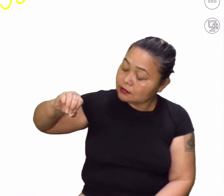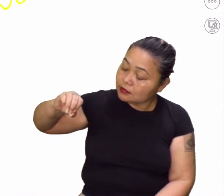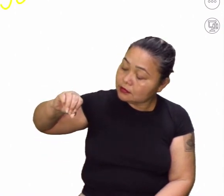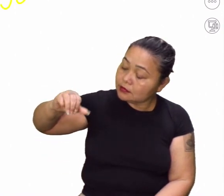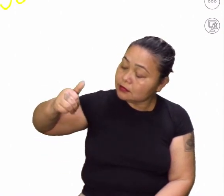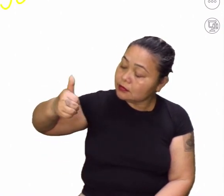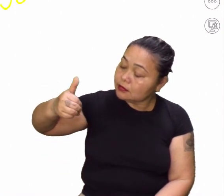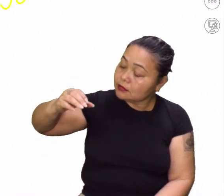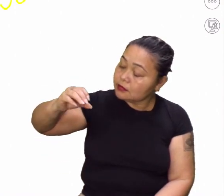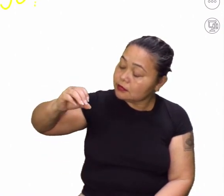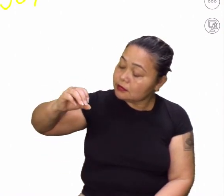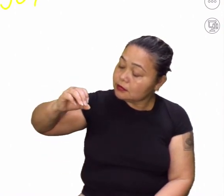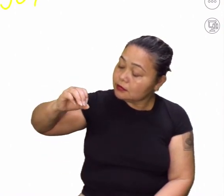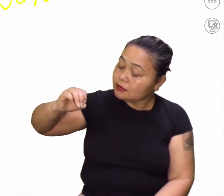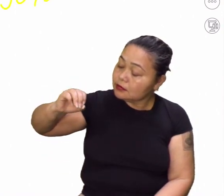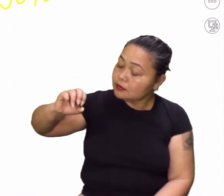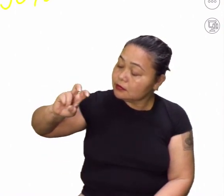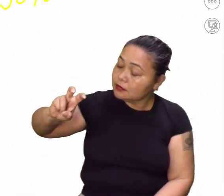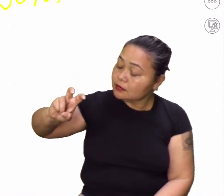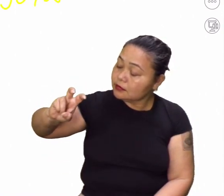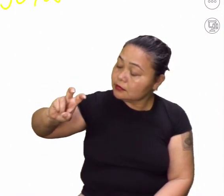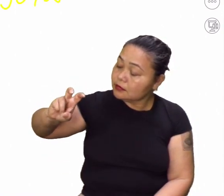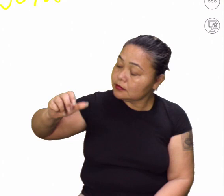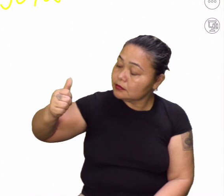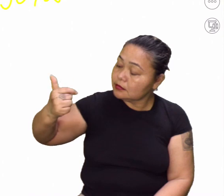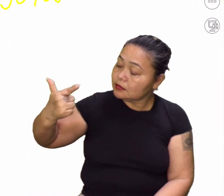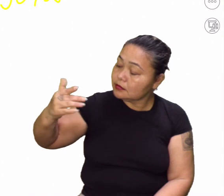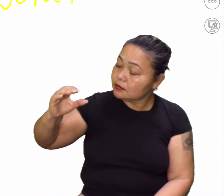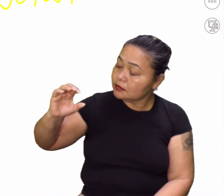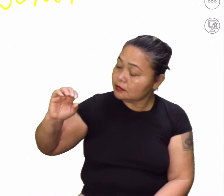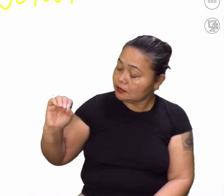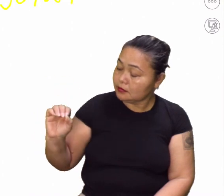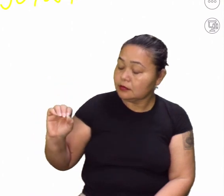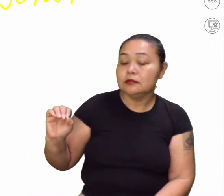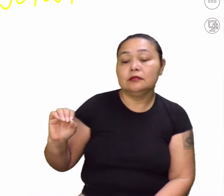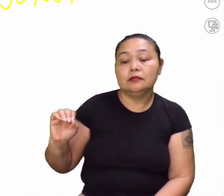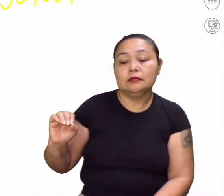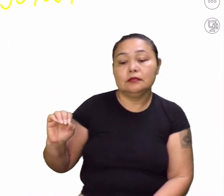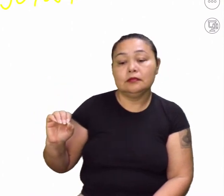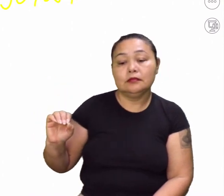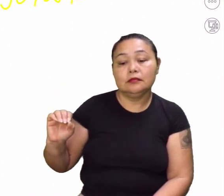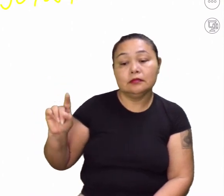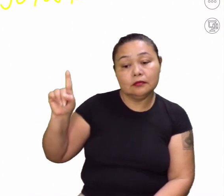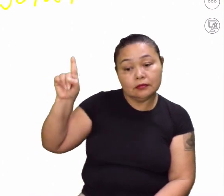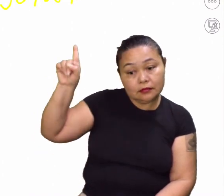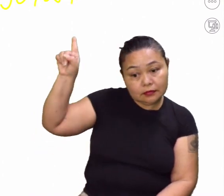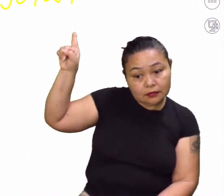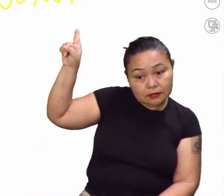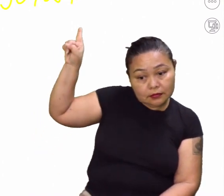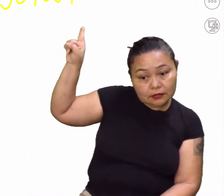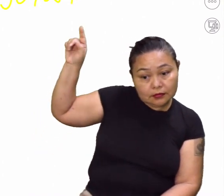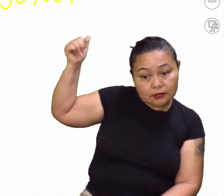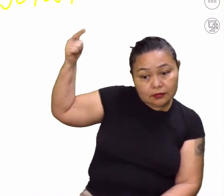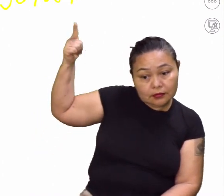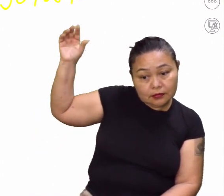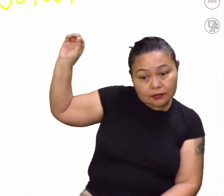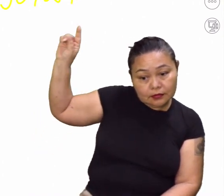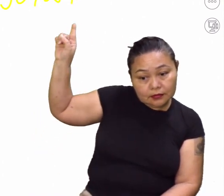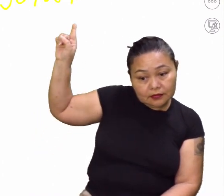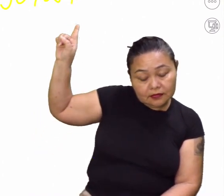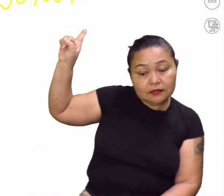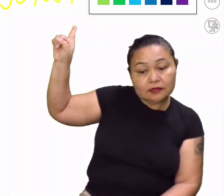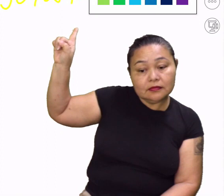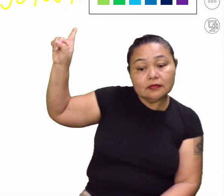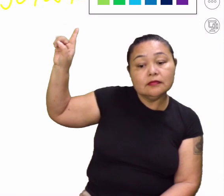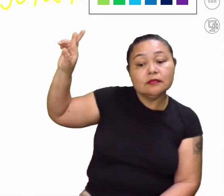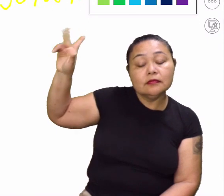90, vamos colocar 105 e 120. 120 graus, beleza? Vou